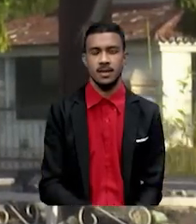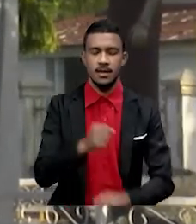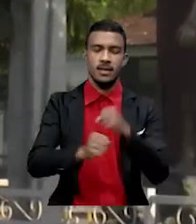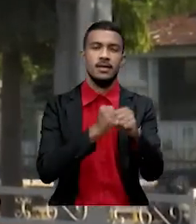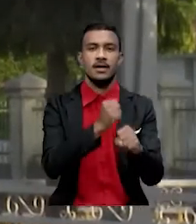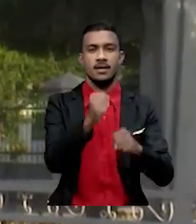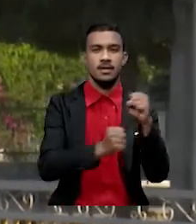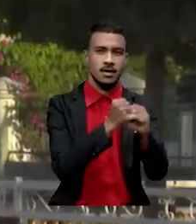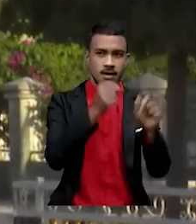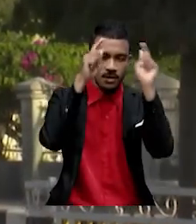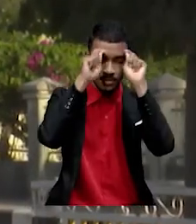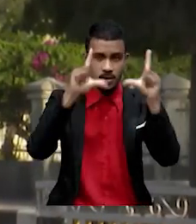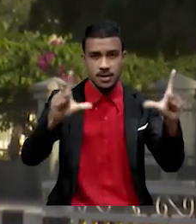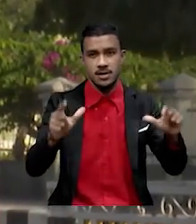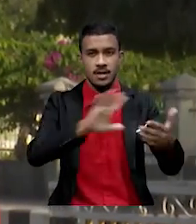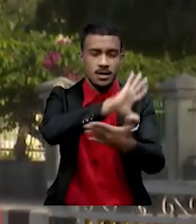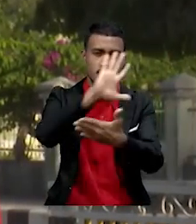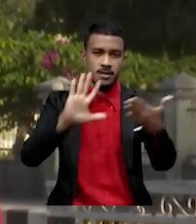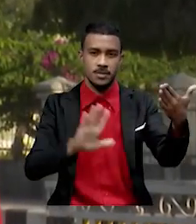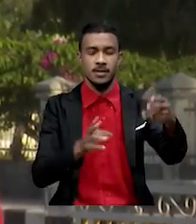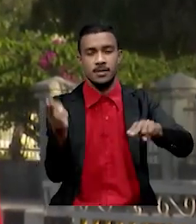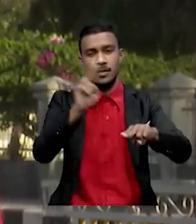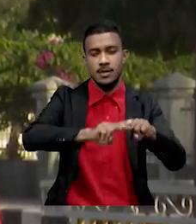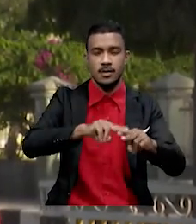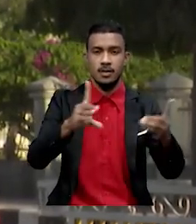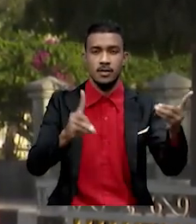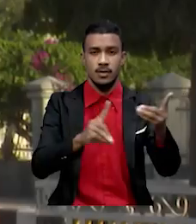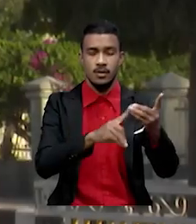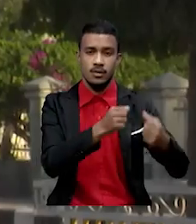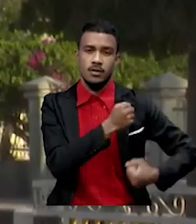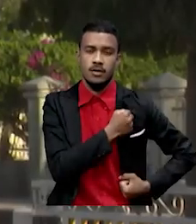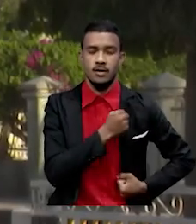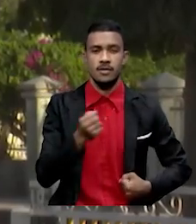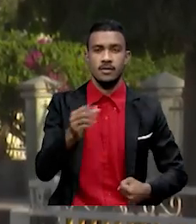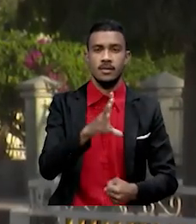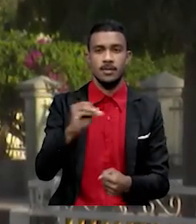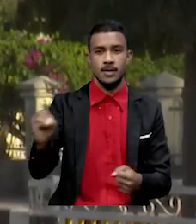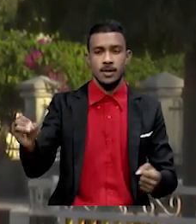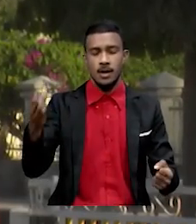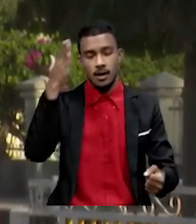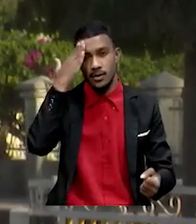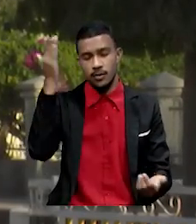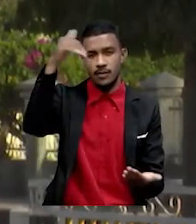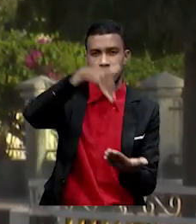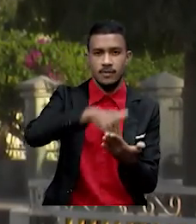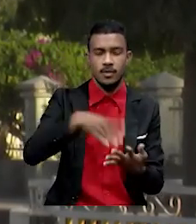Tinan-tinan Timor-Leste comemora loron falentil, hori anu in fila fali itanerui sirne luta pa Timor-Leste na